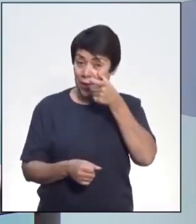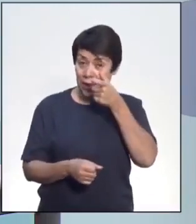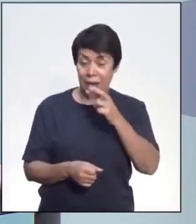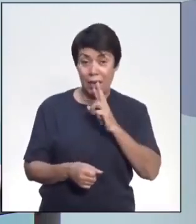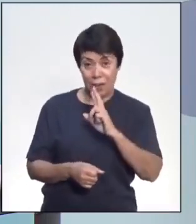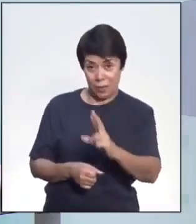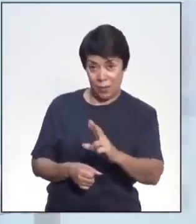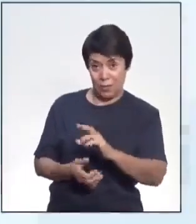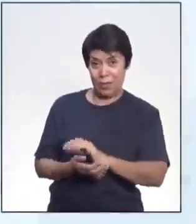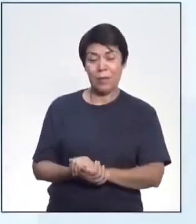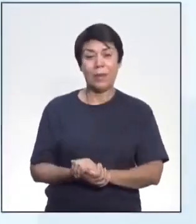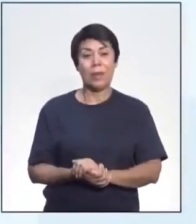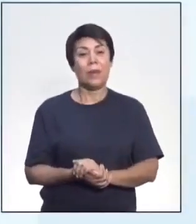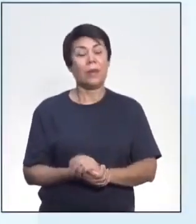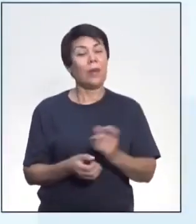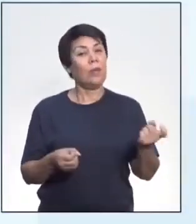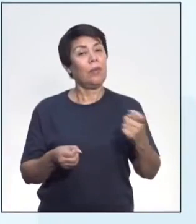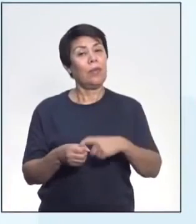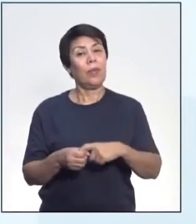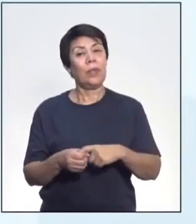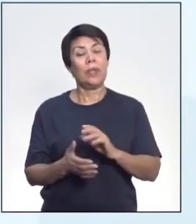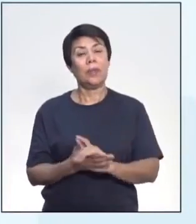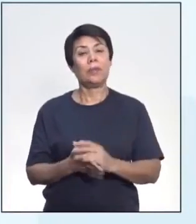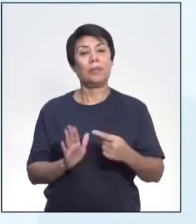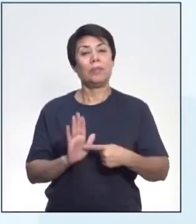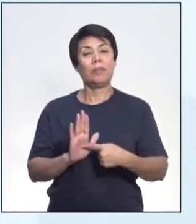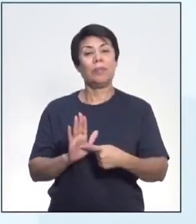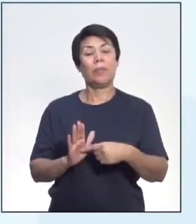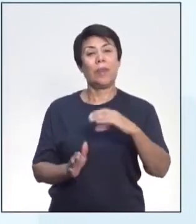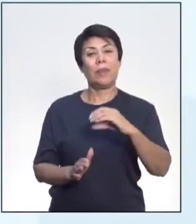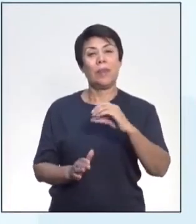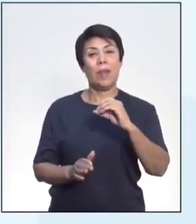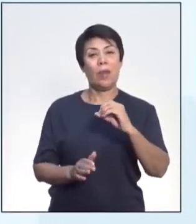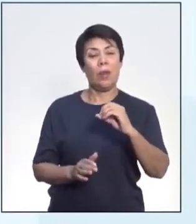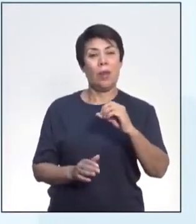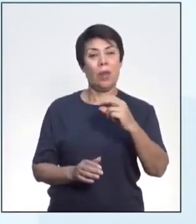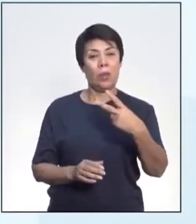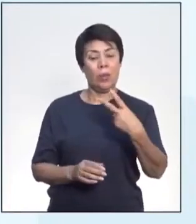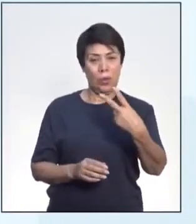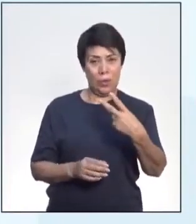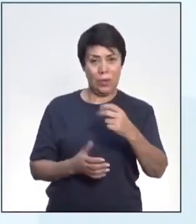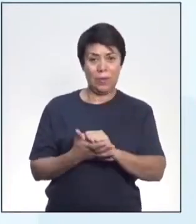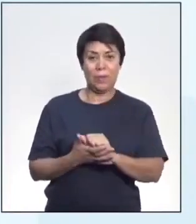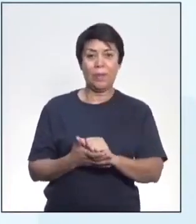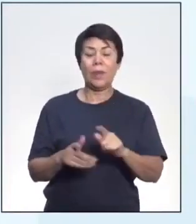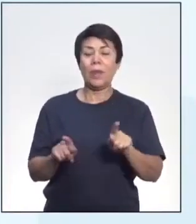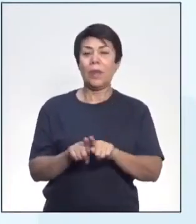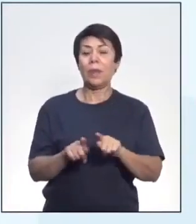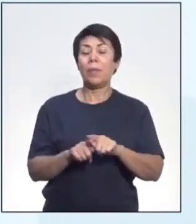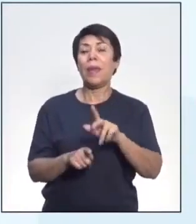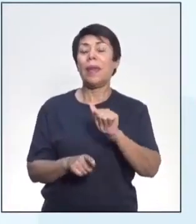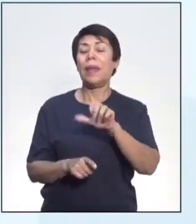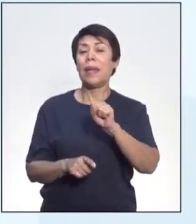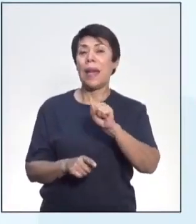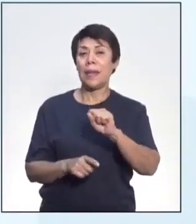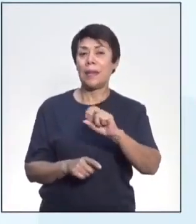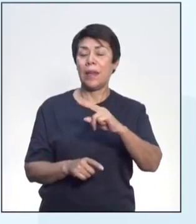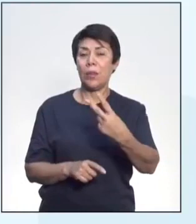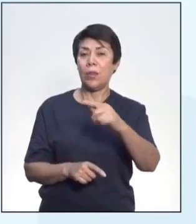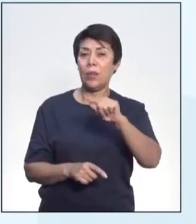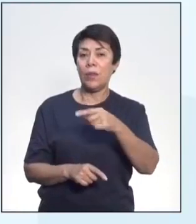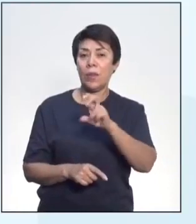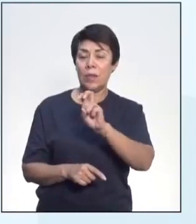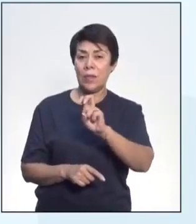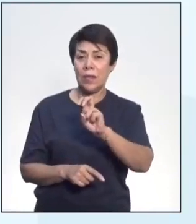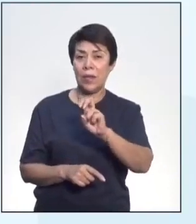resolução, retomando aqui, eu tenho a concentração do CO2, que é 2 mol por litro, e a concentração do gás carbônico, que é 2,5 mol